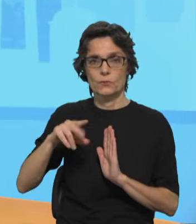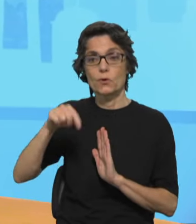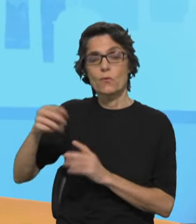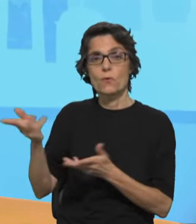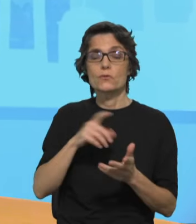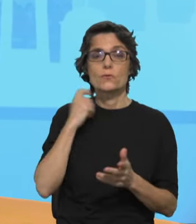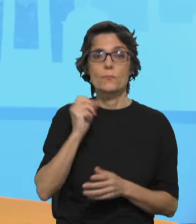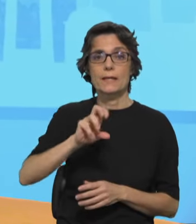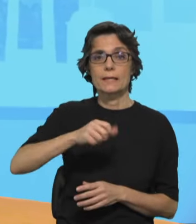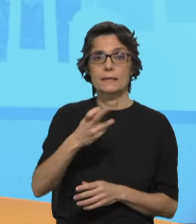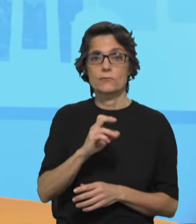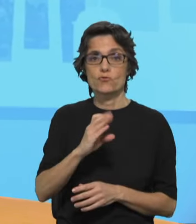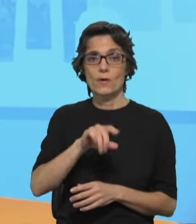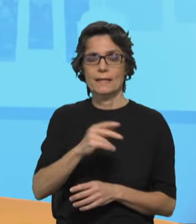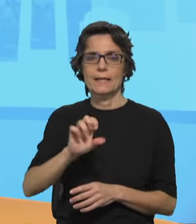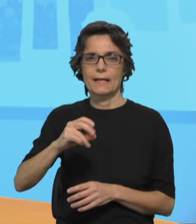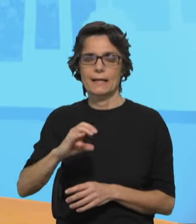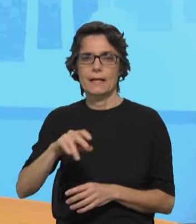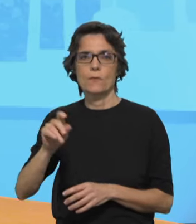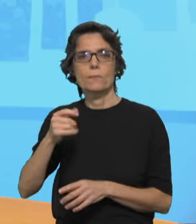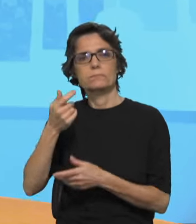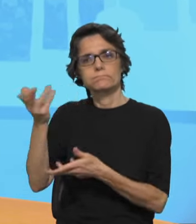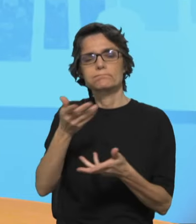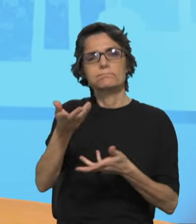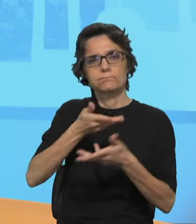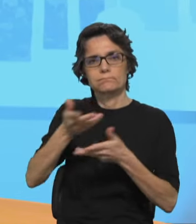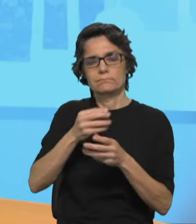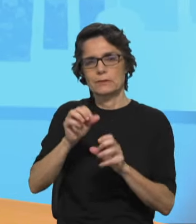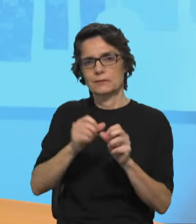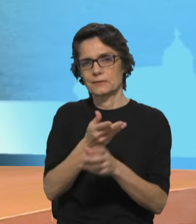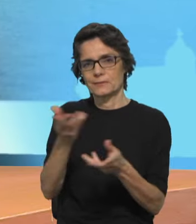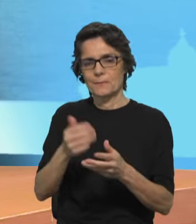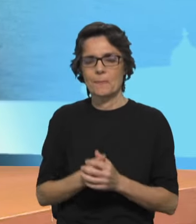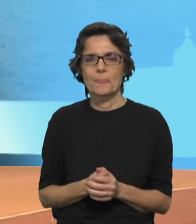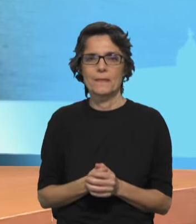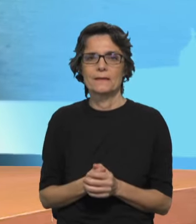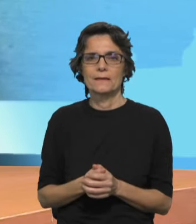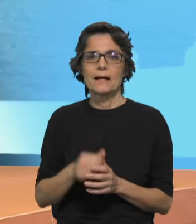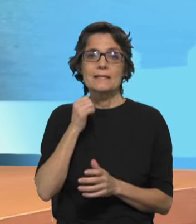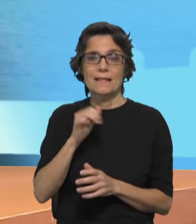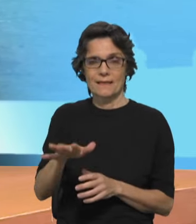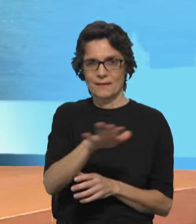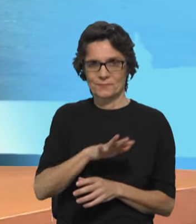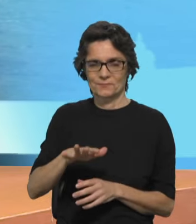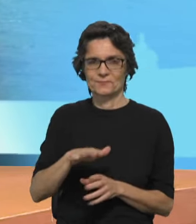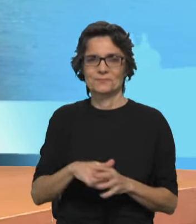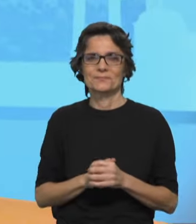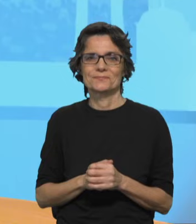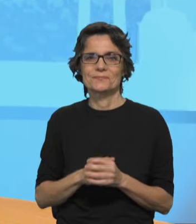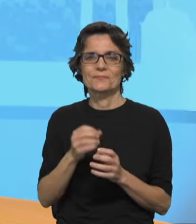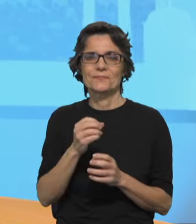partilha connosco a preparação que está a acontecer na Diocese de Santarém. Padre Joaquim, boa tarde. Boa tarde. Obrigado por estar